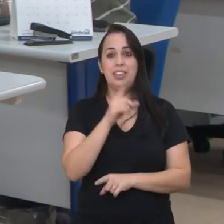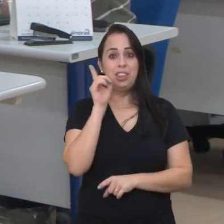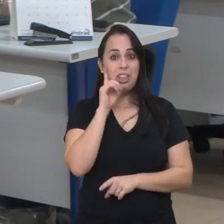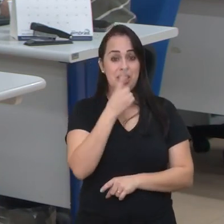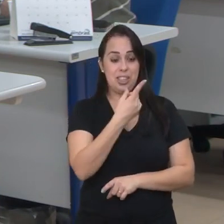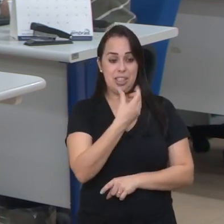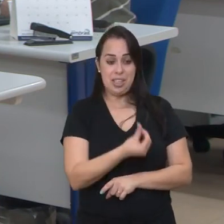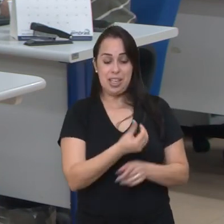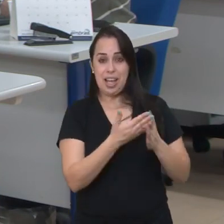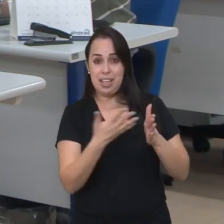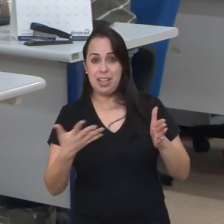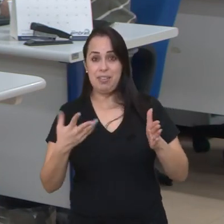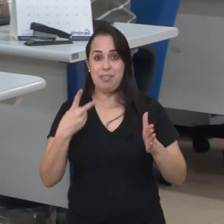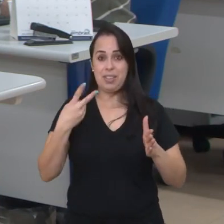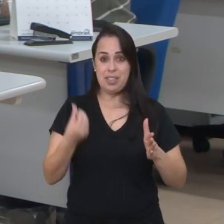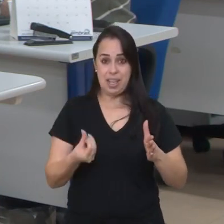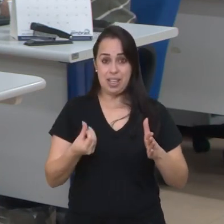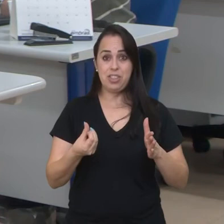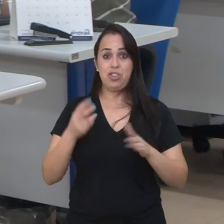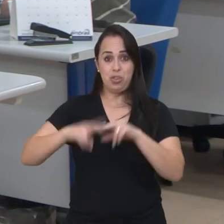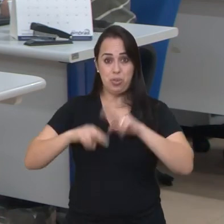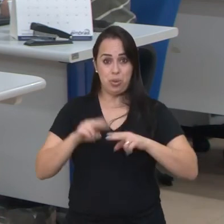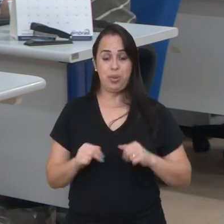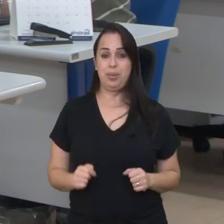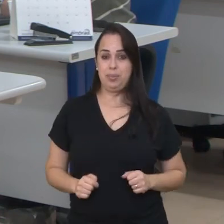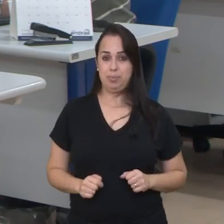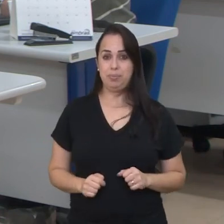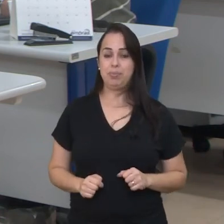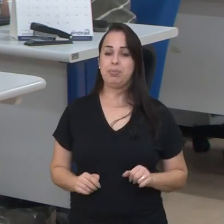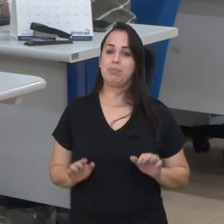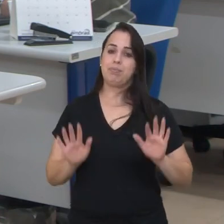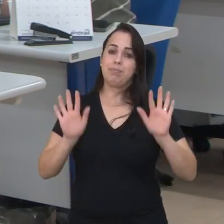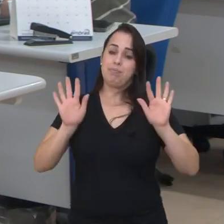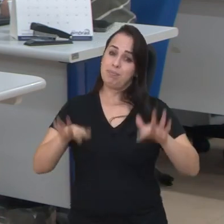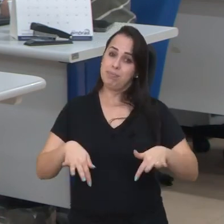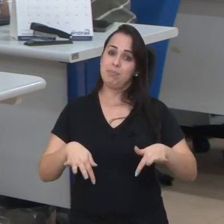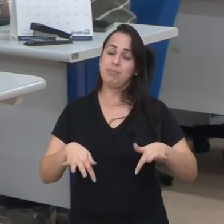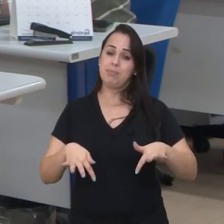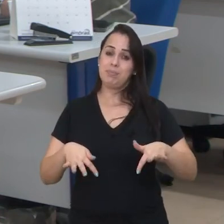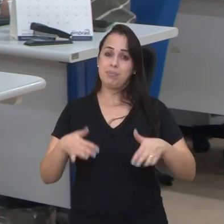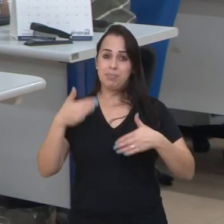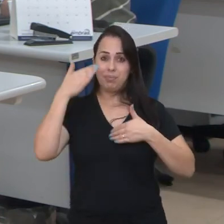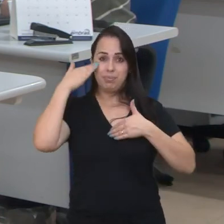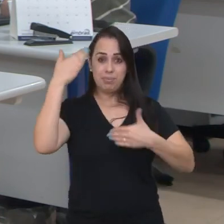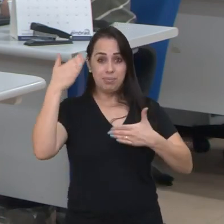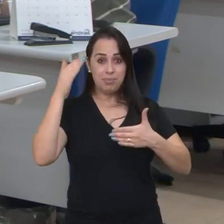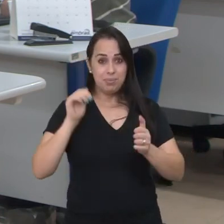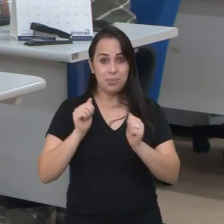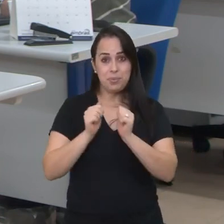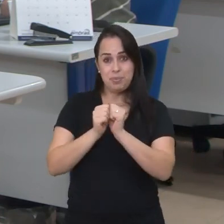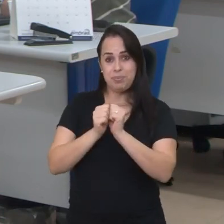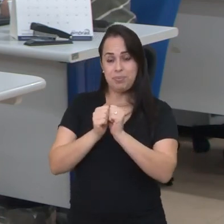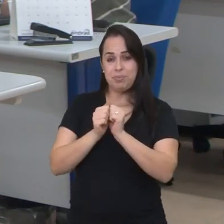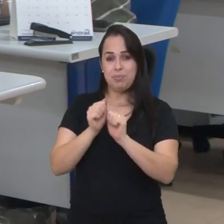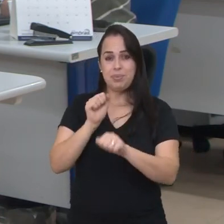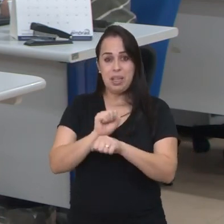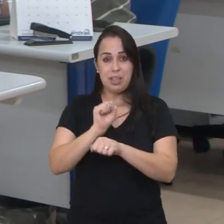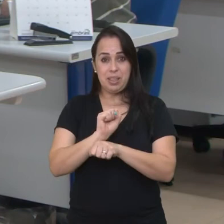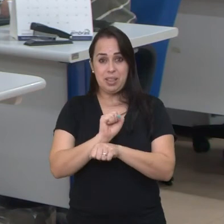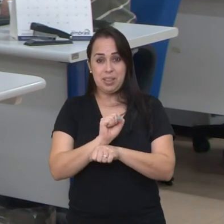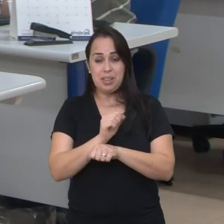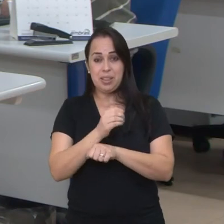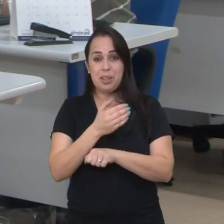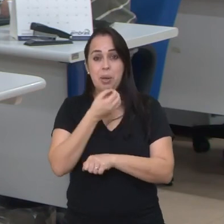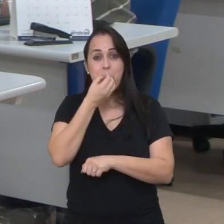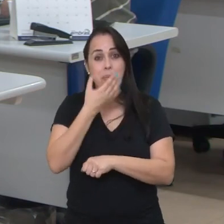acontece entre os dias 16 e 26 de junho. Um ótimo festival a todos. E chegou ao fim o jornal desta quarta. Eu quero agradecer